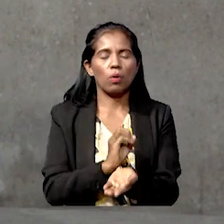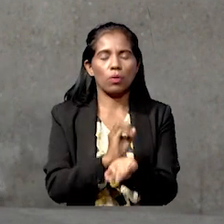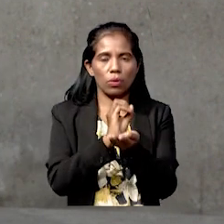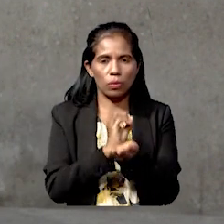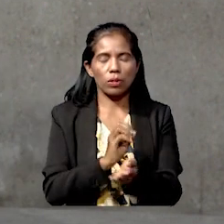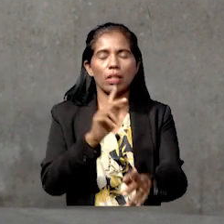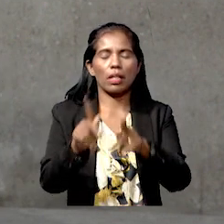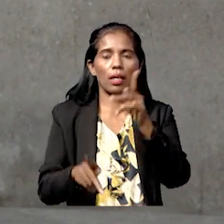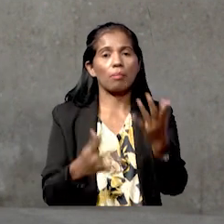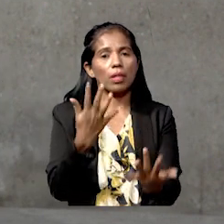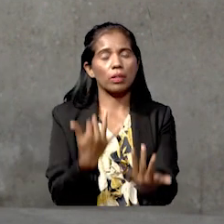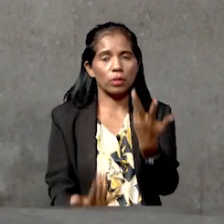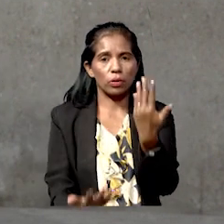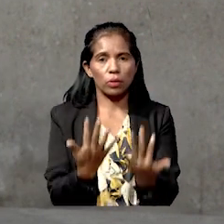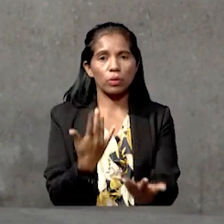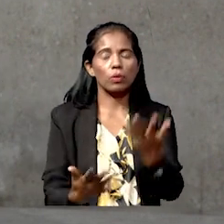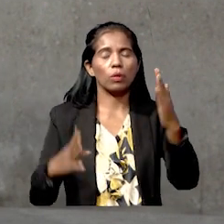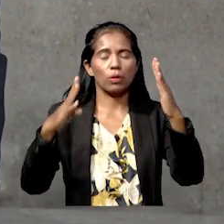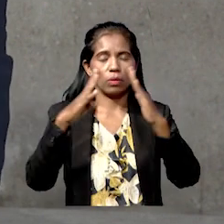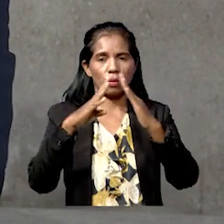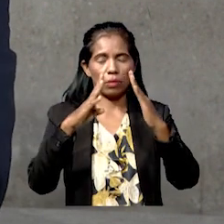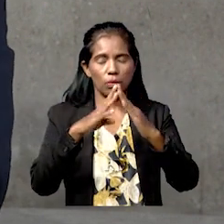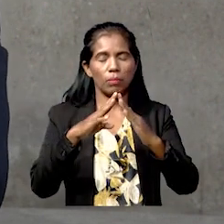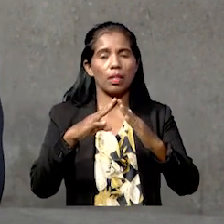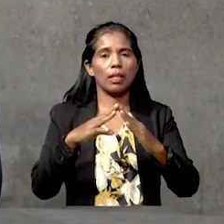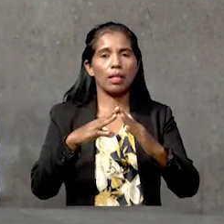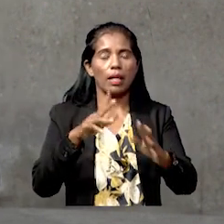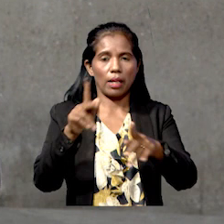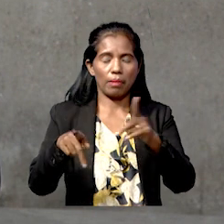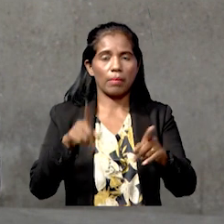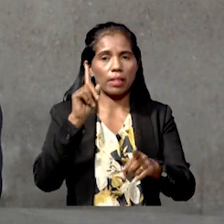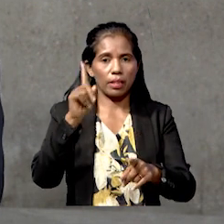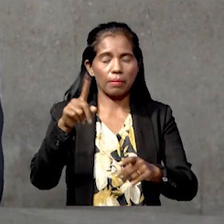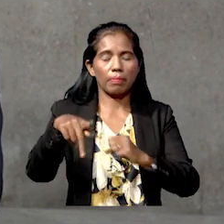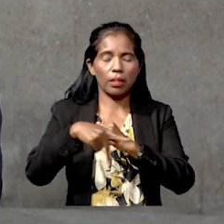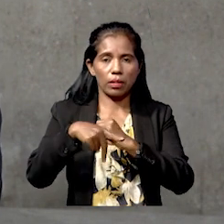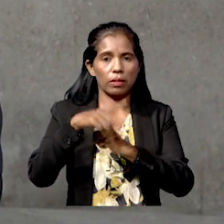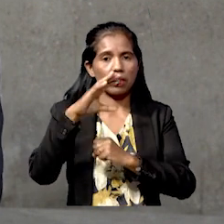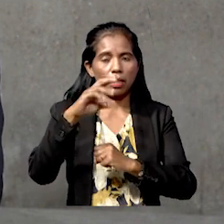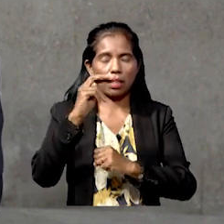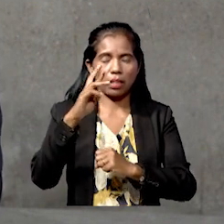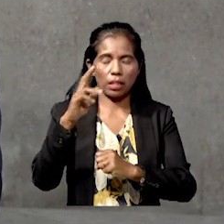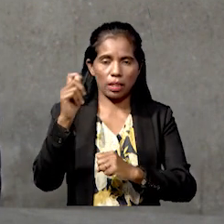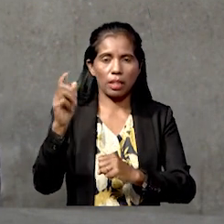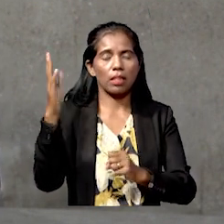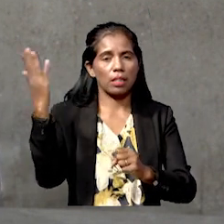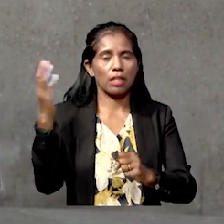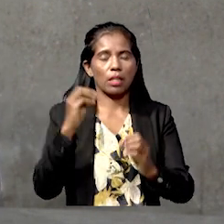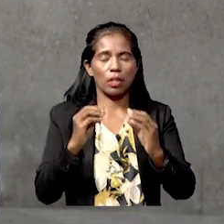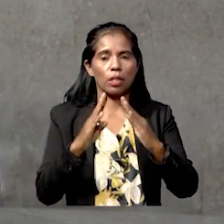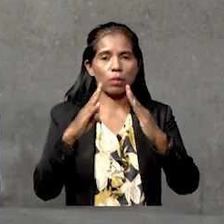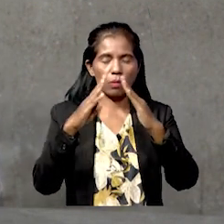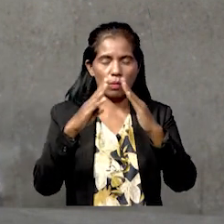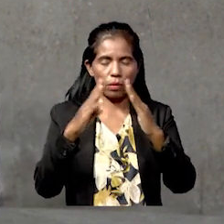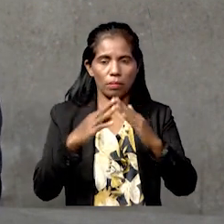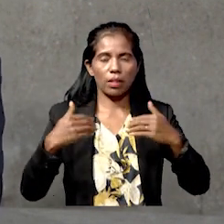suno completamente elemento CNRT da minha uma. Nemos acontece violência